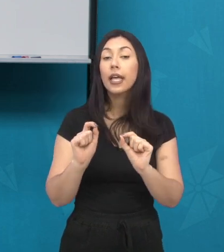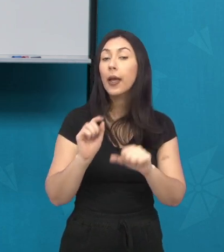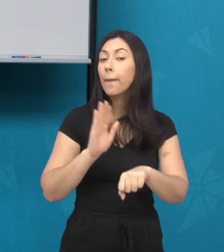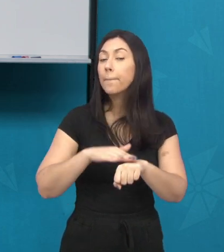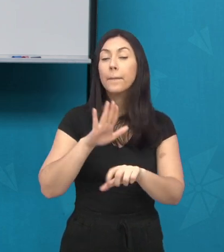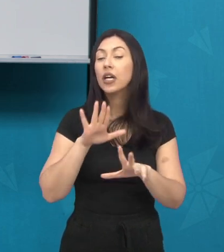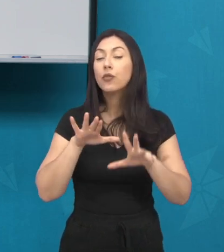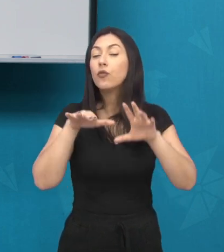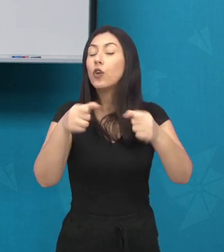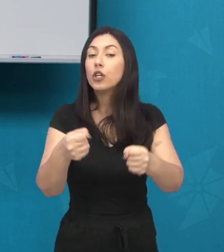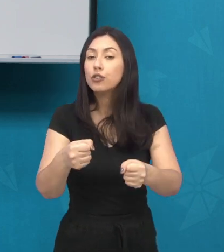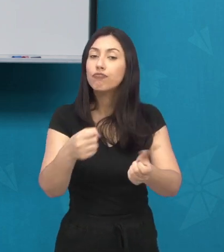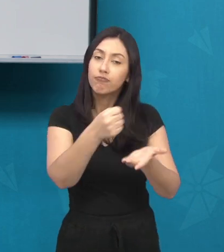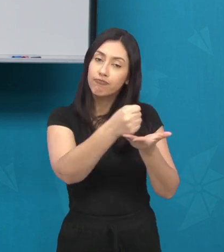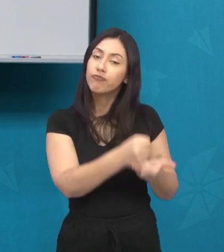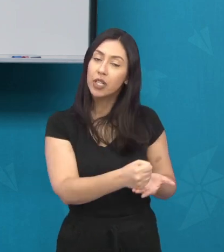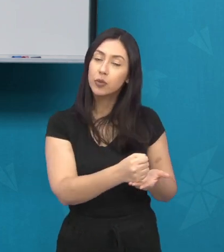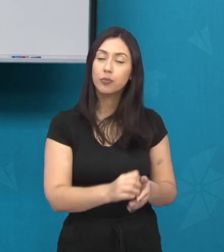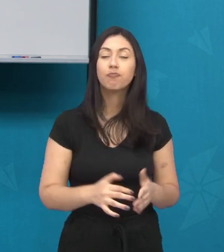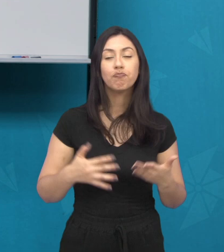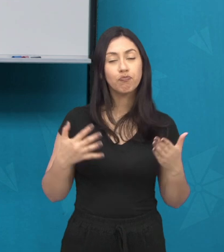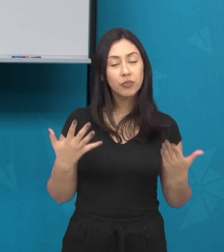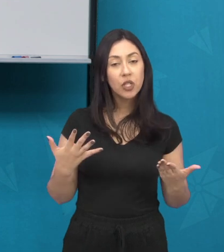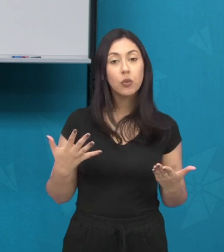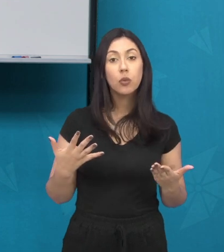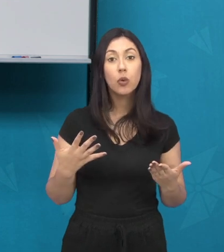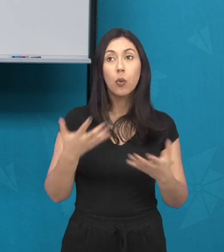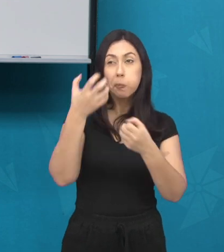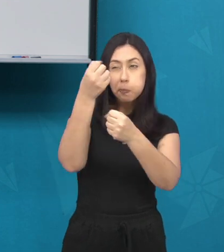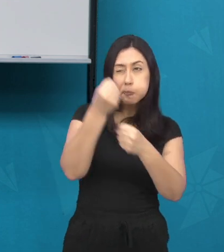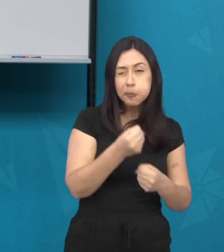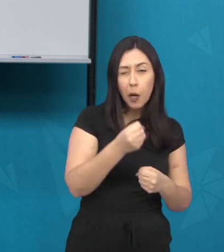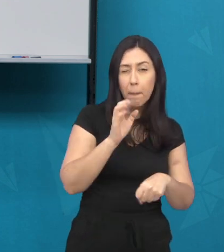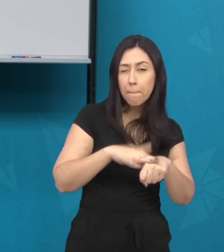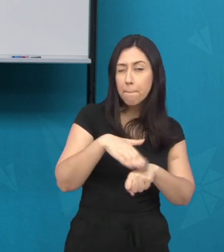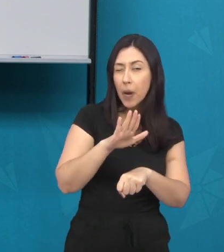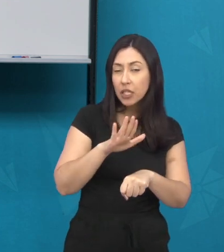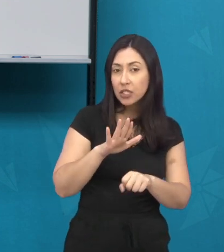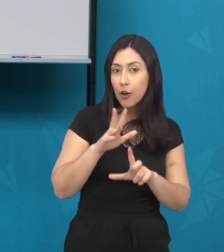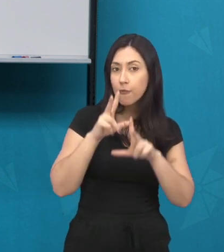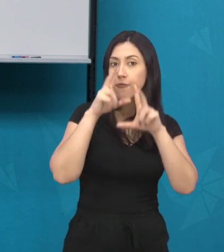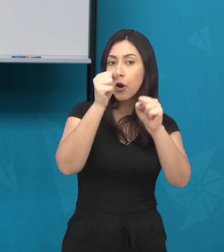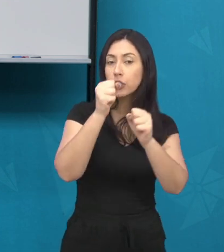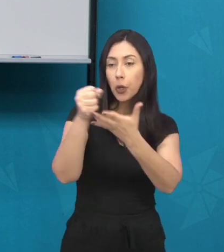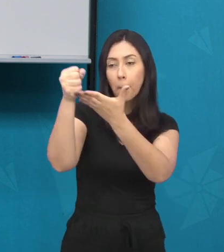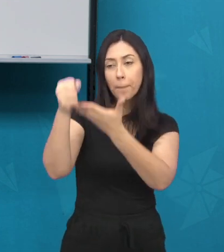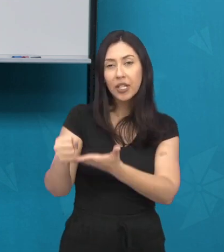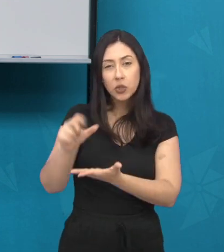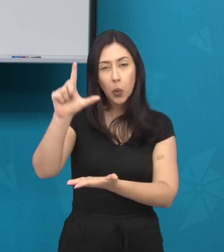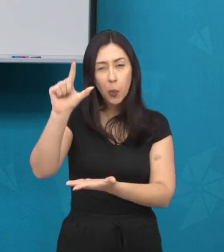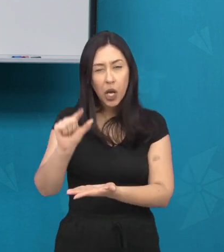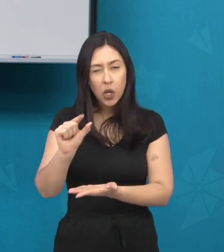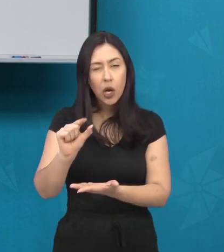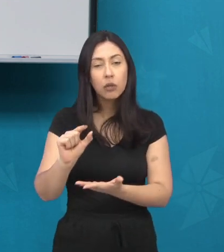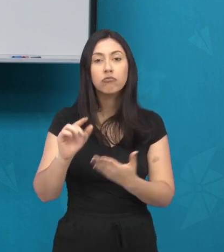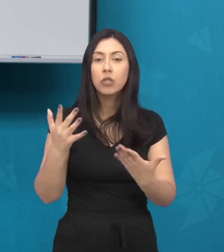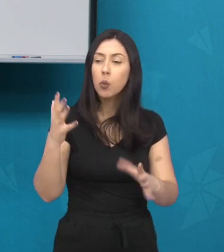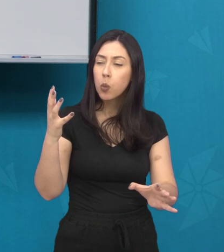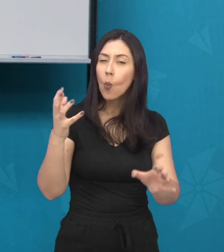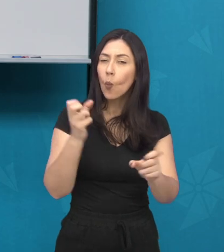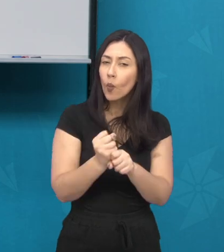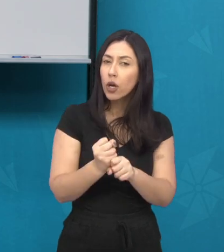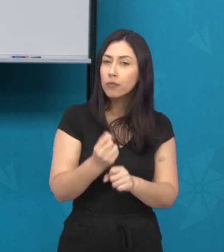maior o peso Tá bom então tração menos o peso será a minha força